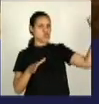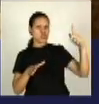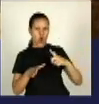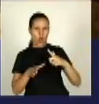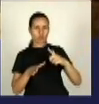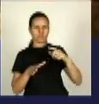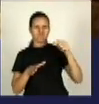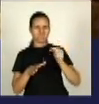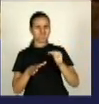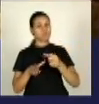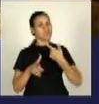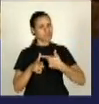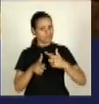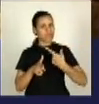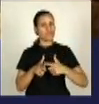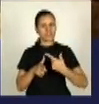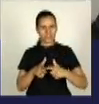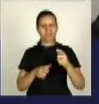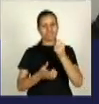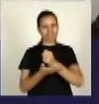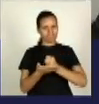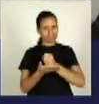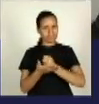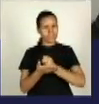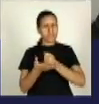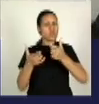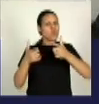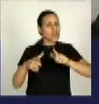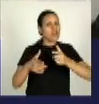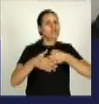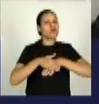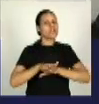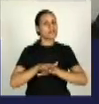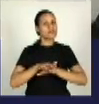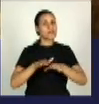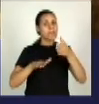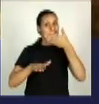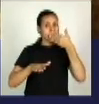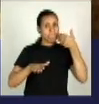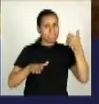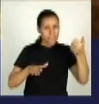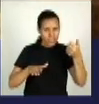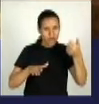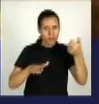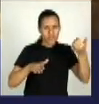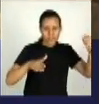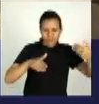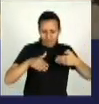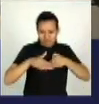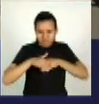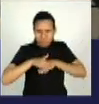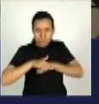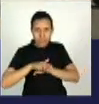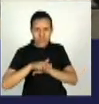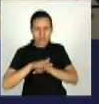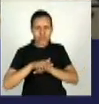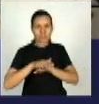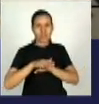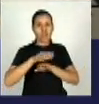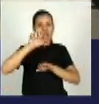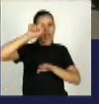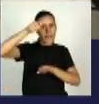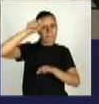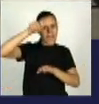sol, isso também por conta de deteriorar o medicamento. Agora, onde você deve guardar? Você deve guardar de preferência em frasco